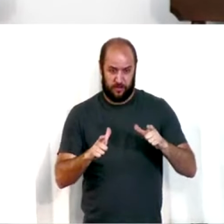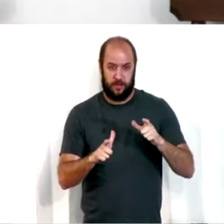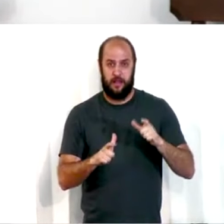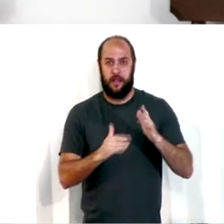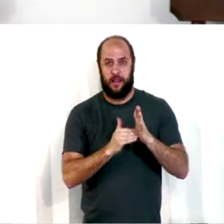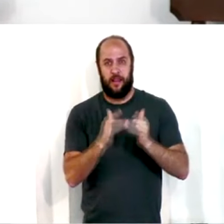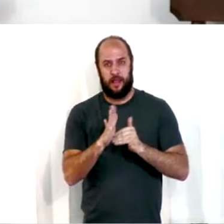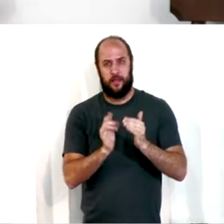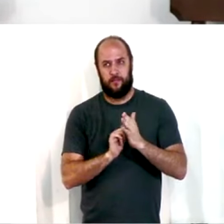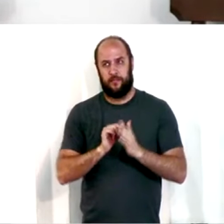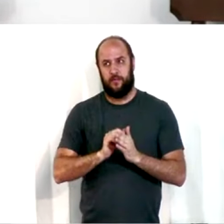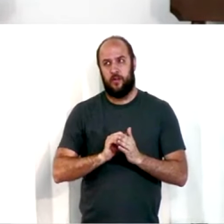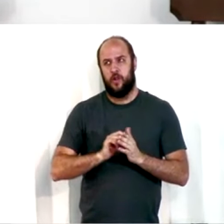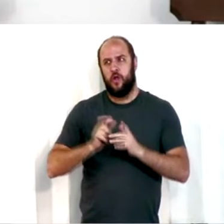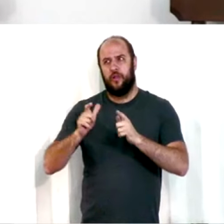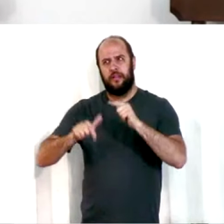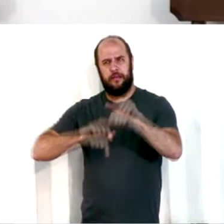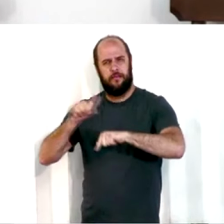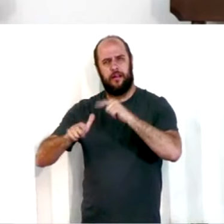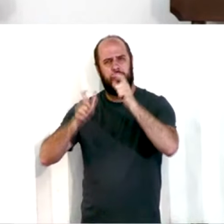trabalhavam em Juquiá.